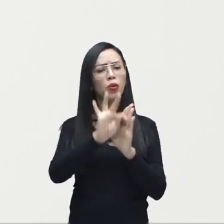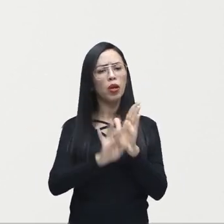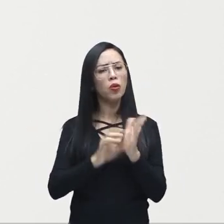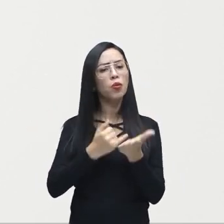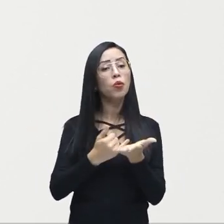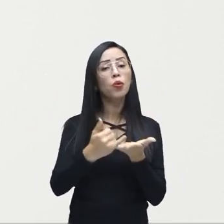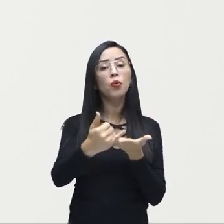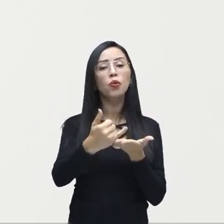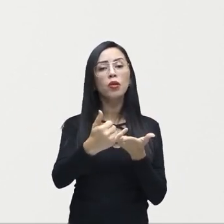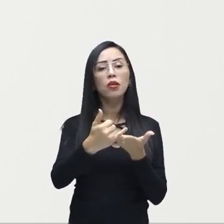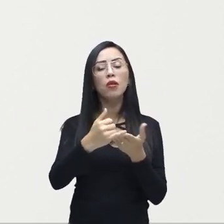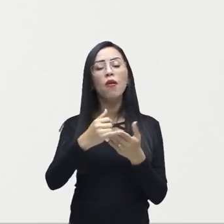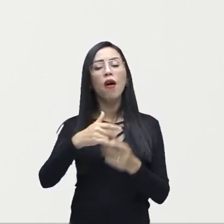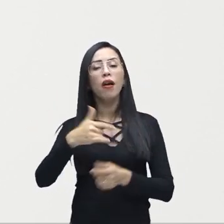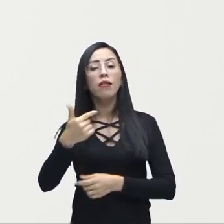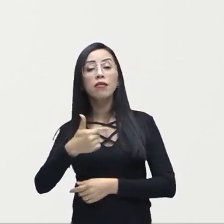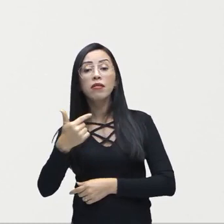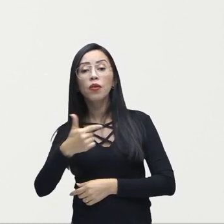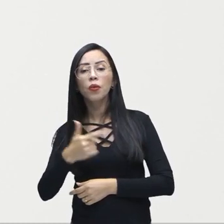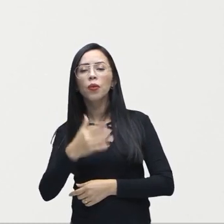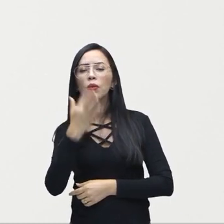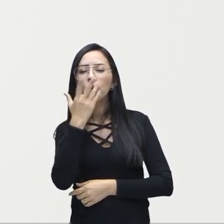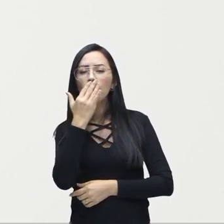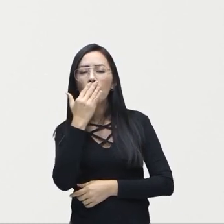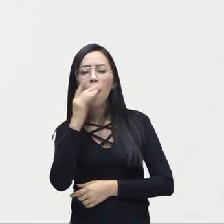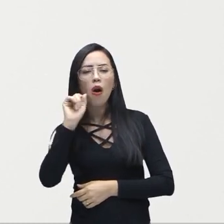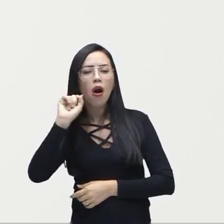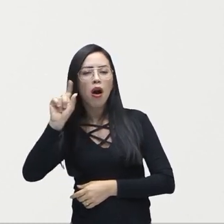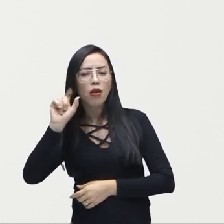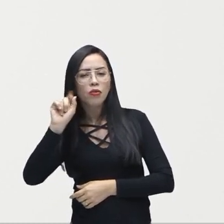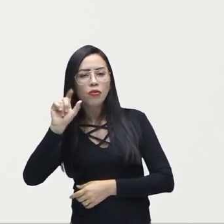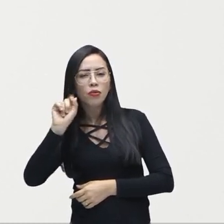a continuidade. Olhando para baixo,